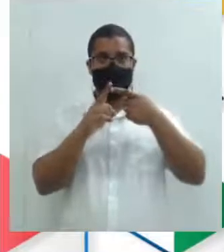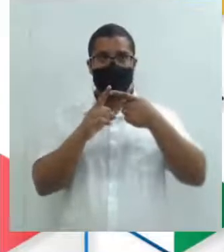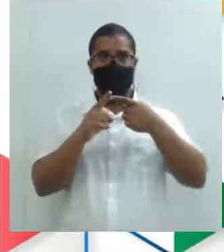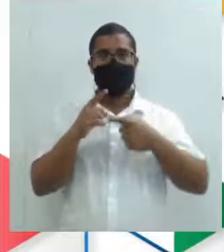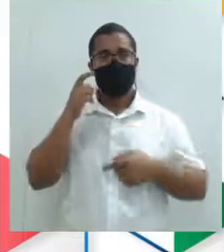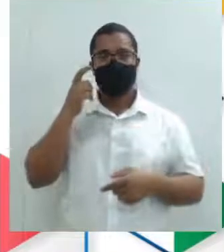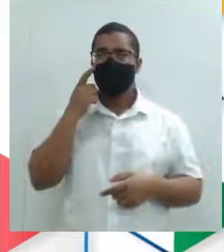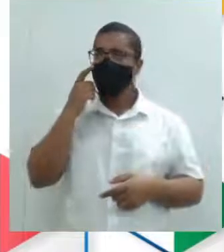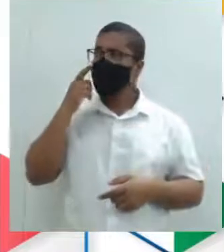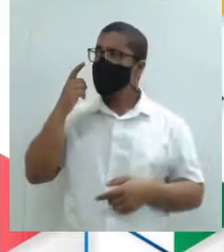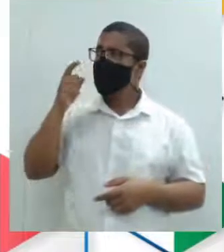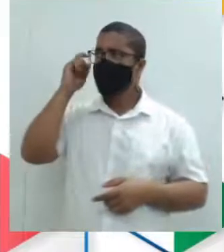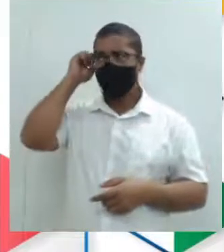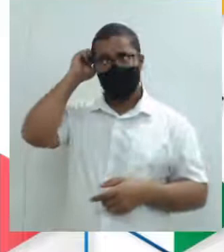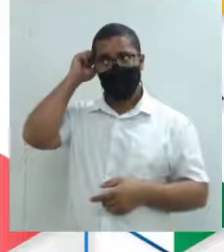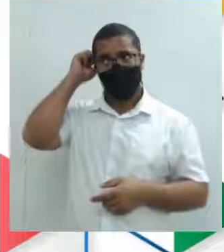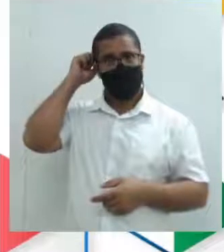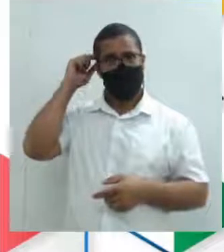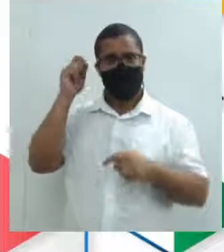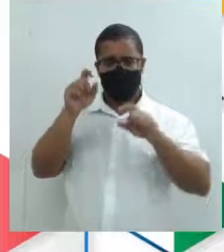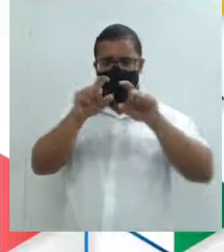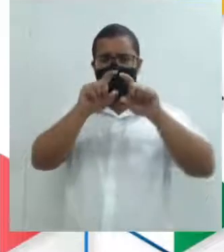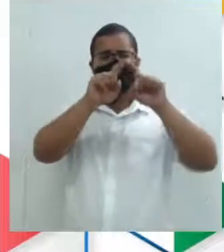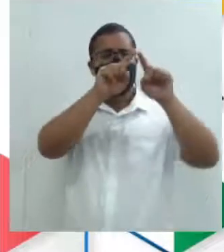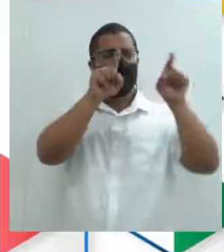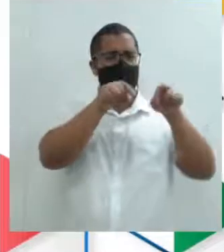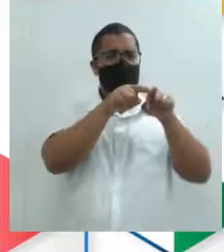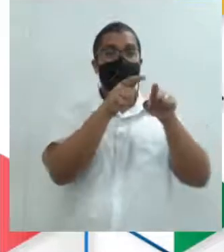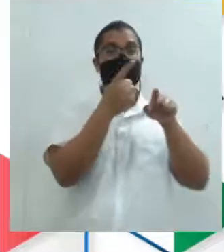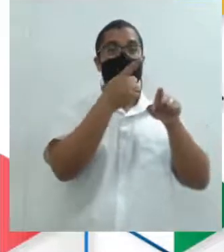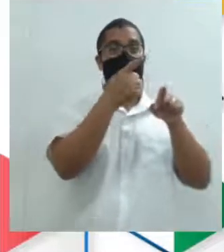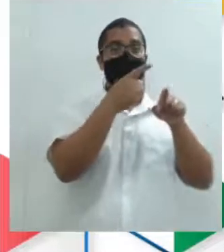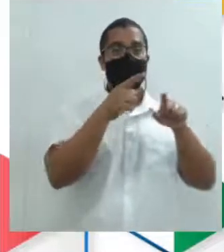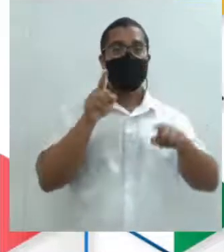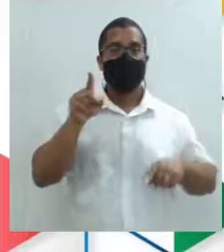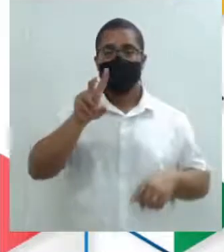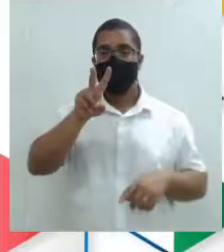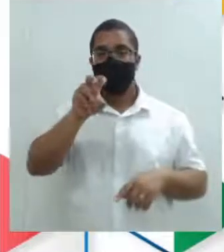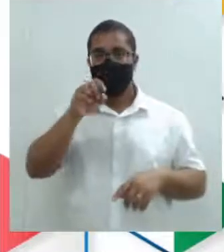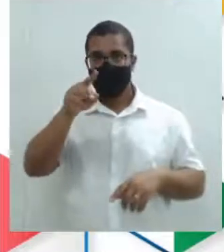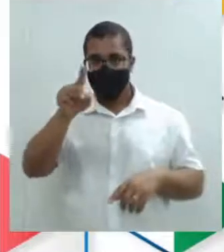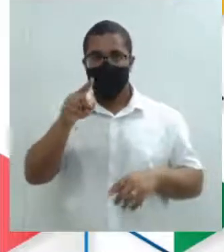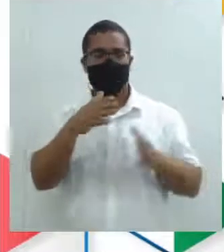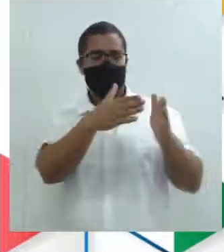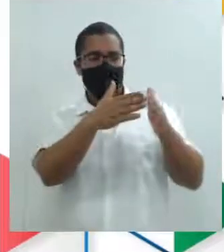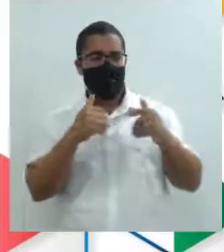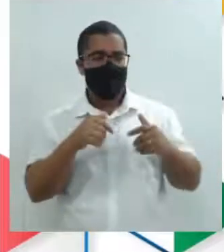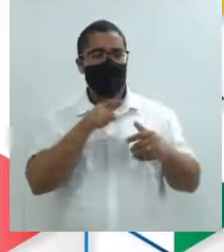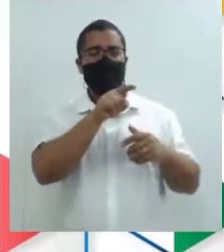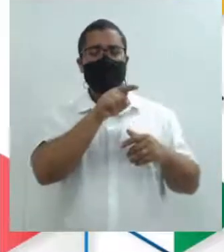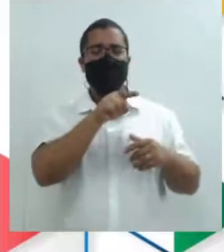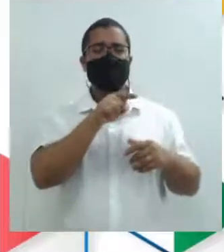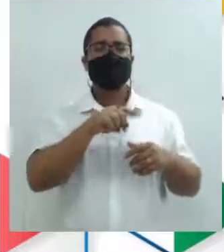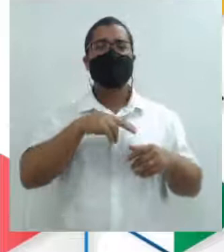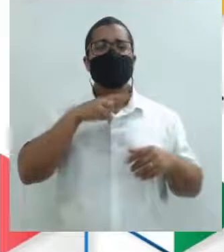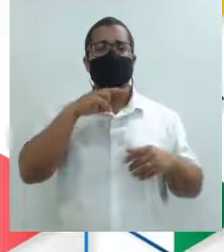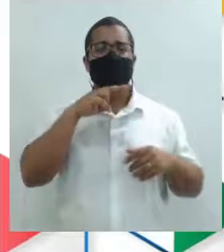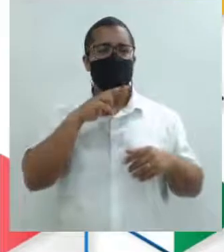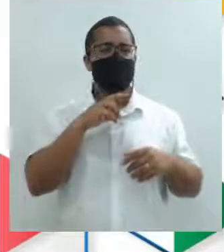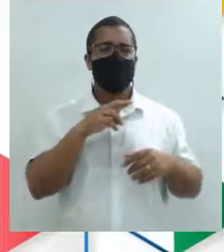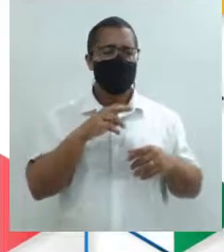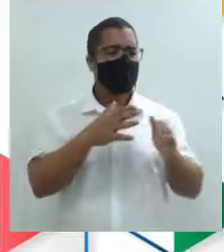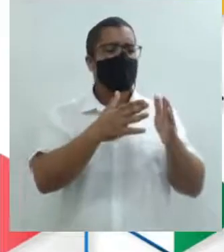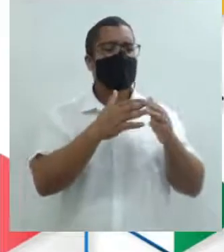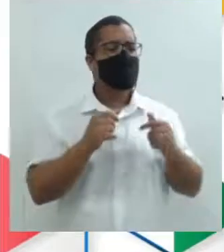seguinte, olha só. No primeiro quadrinho, é possível perceber que Vó pediu alguma coisa neta. O que foi que